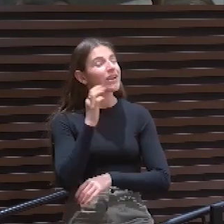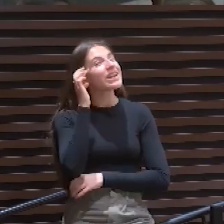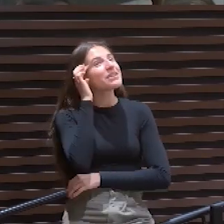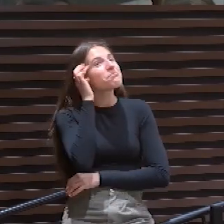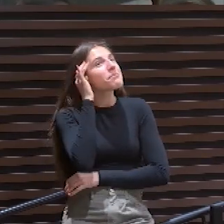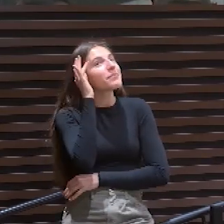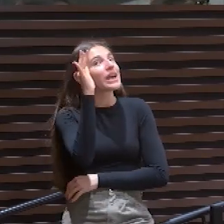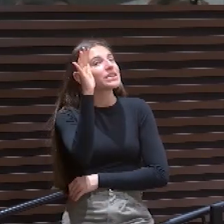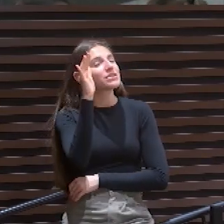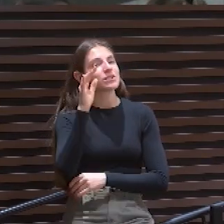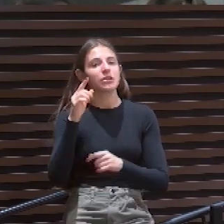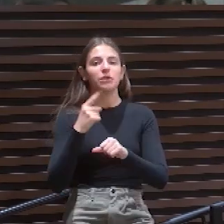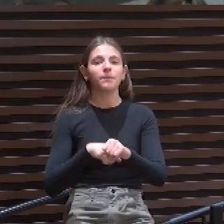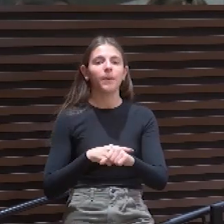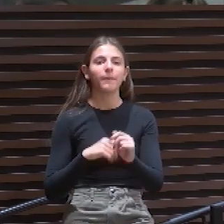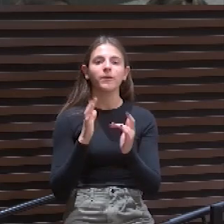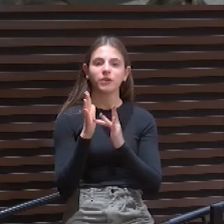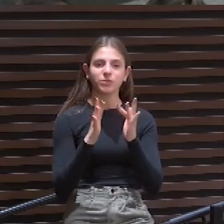se mencionava